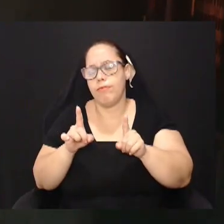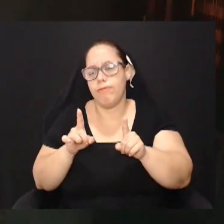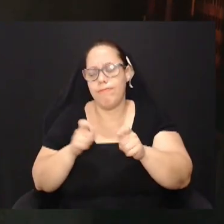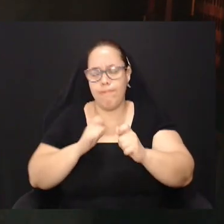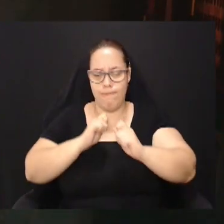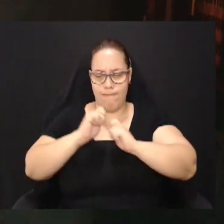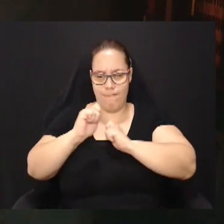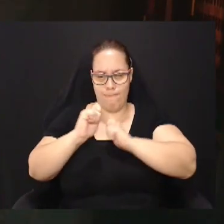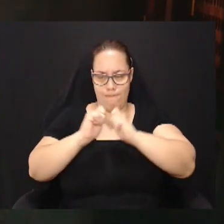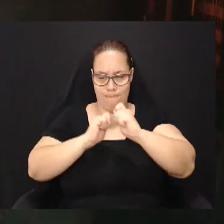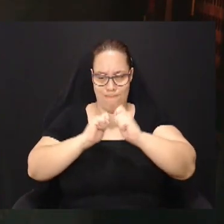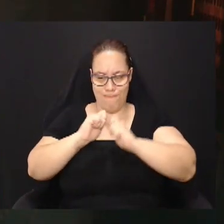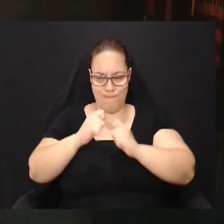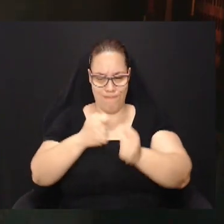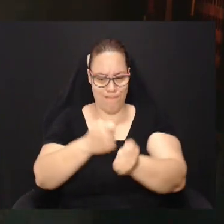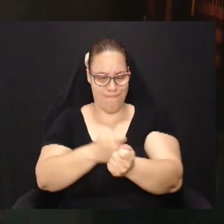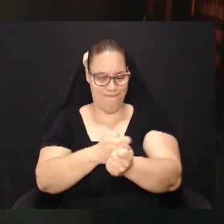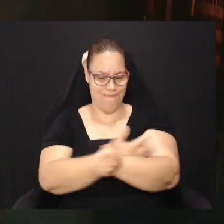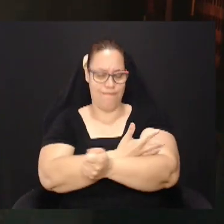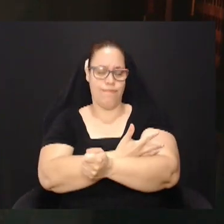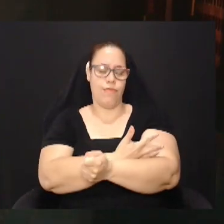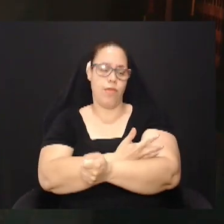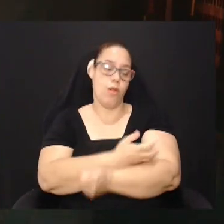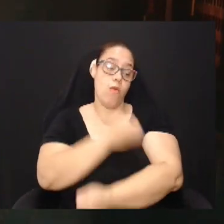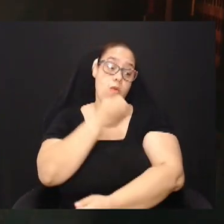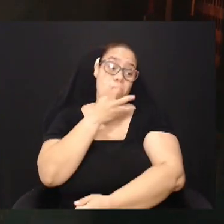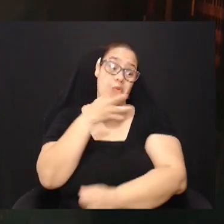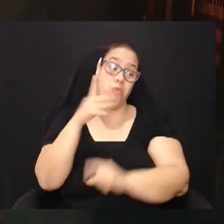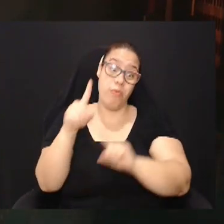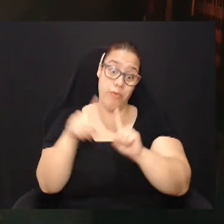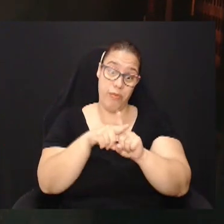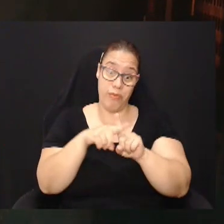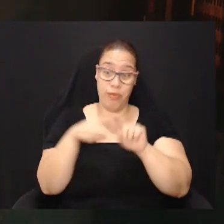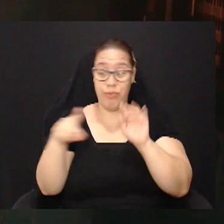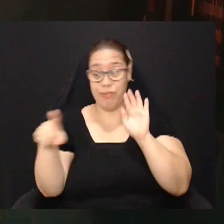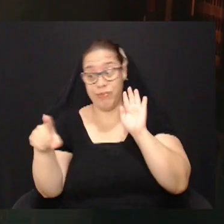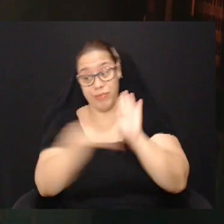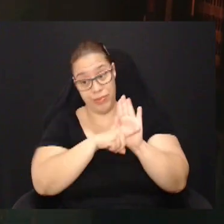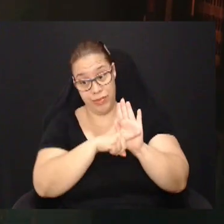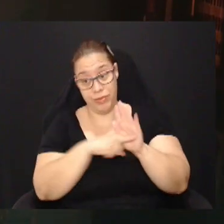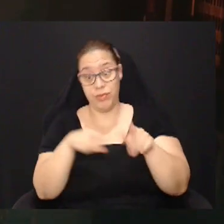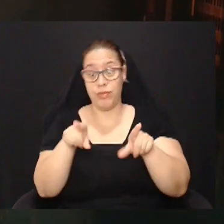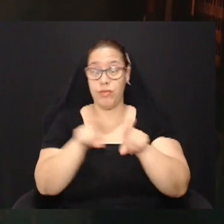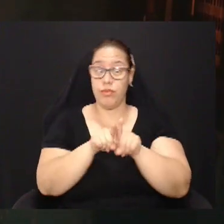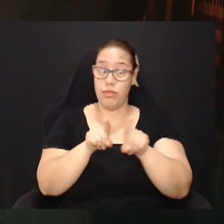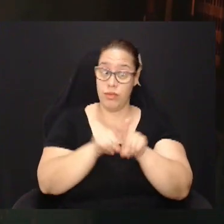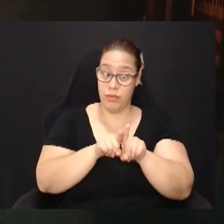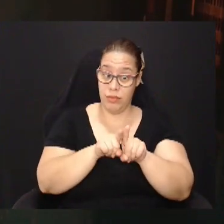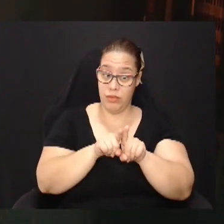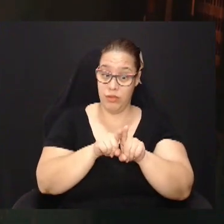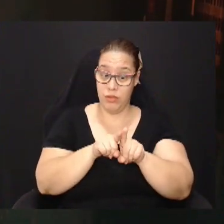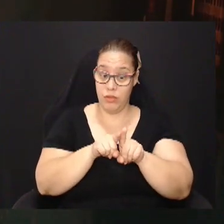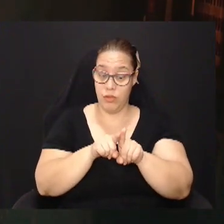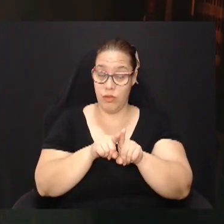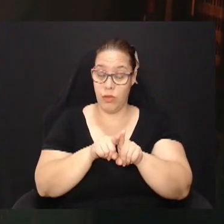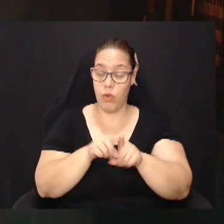emoção, né, tanto para o lado bom quanto o lado positivo, quanto para o lado negativo, então, como muito bem